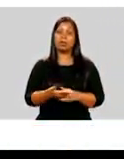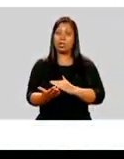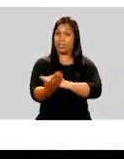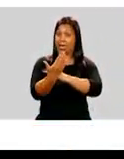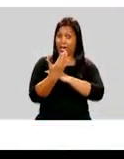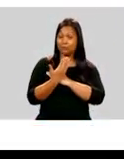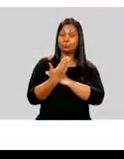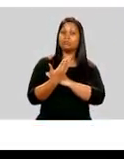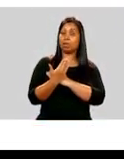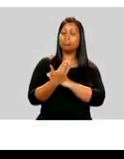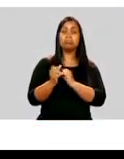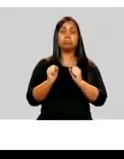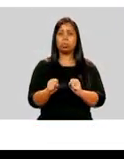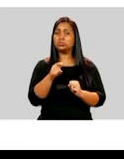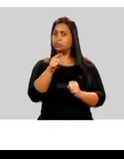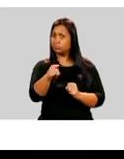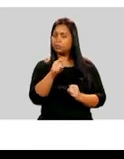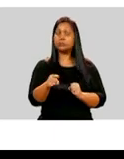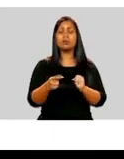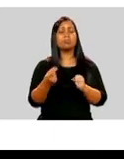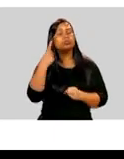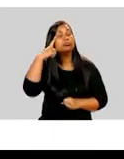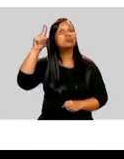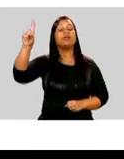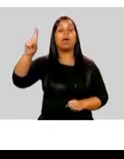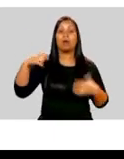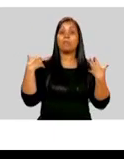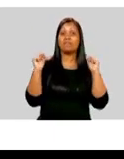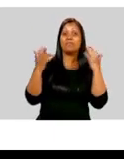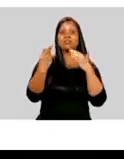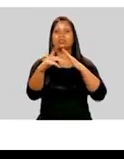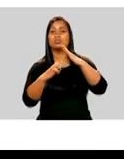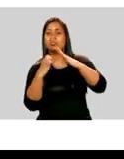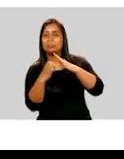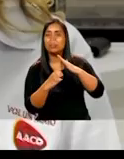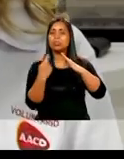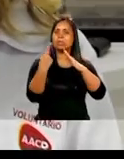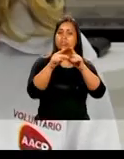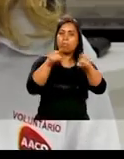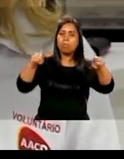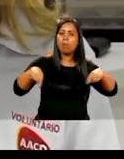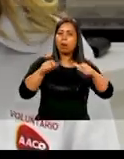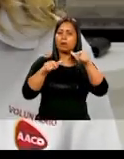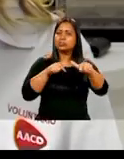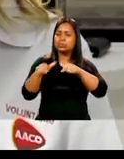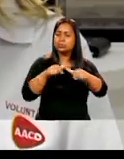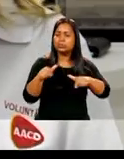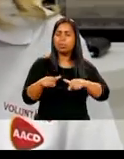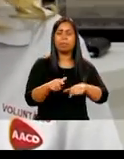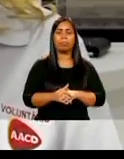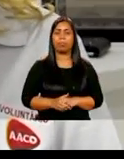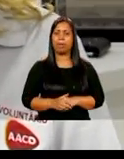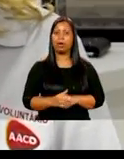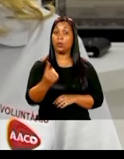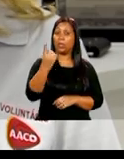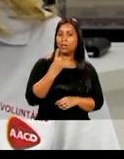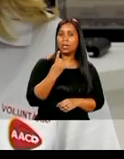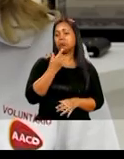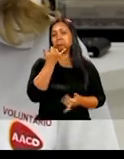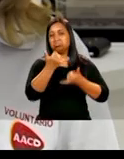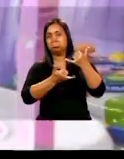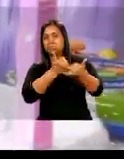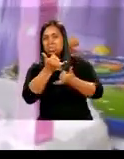reverter para a instituição. Você, gestor, pode criar um evento na sua empresa, no seu local de trabalho, a entrada como